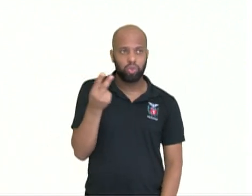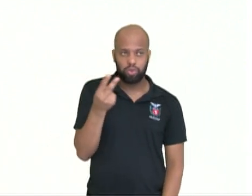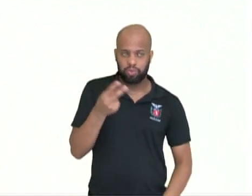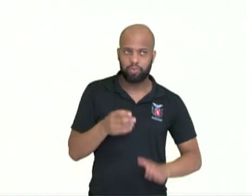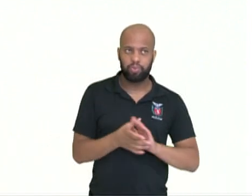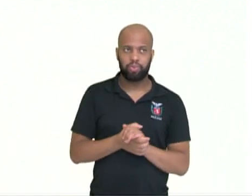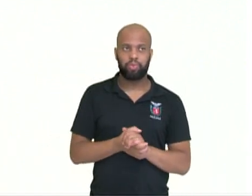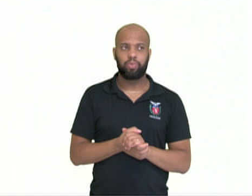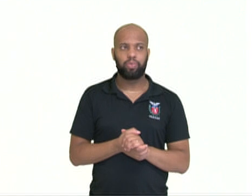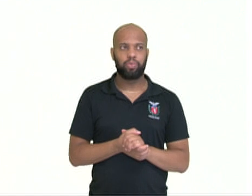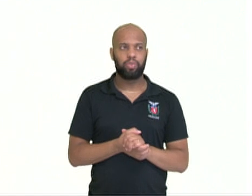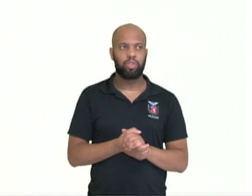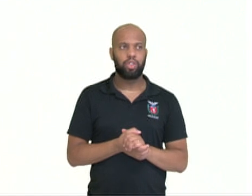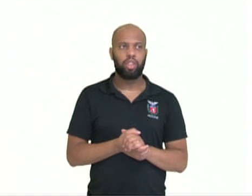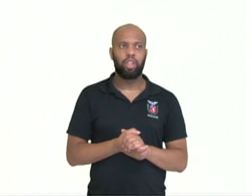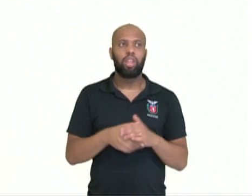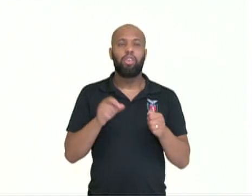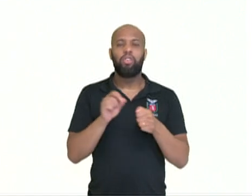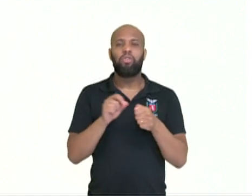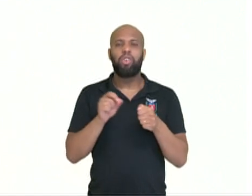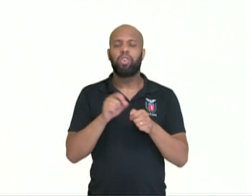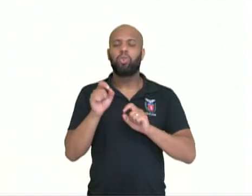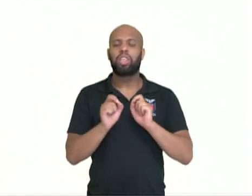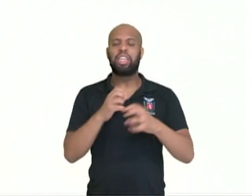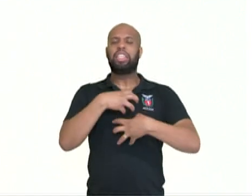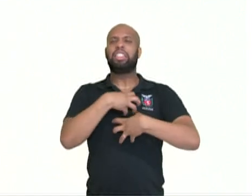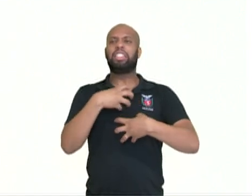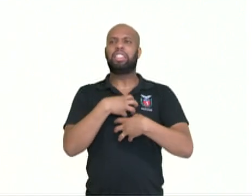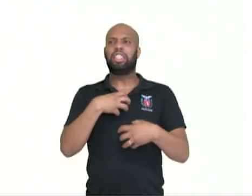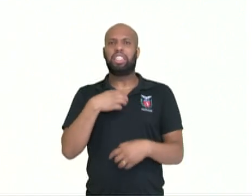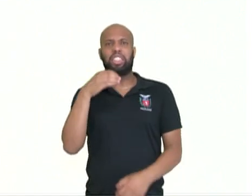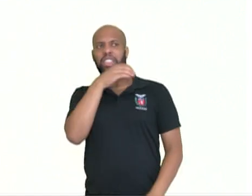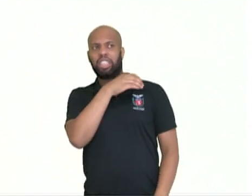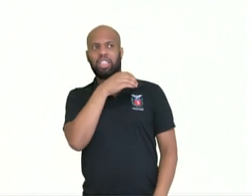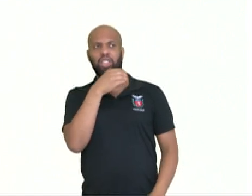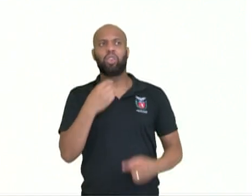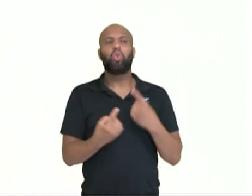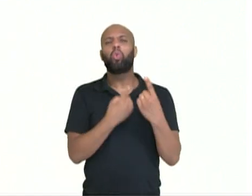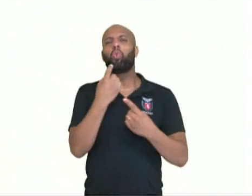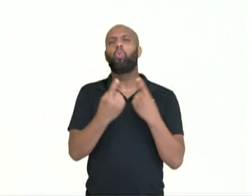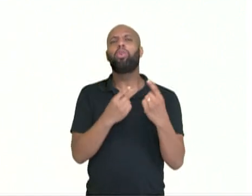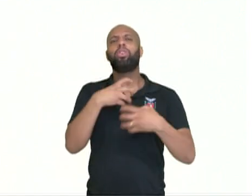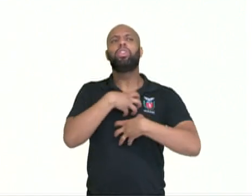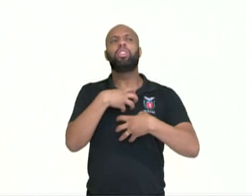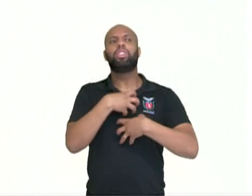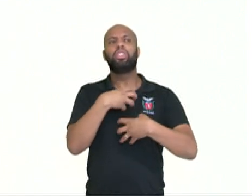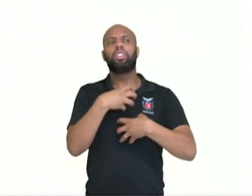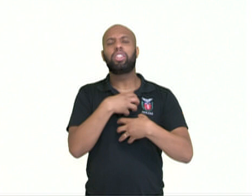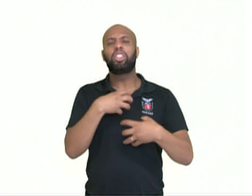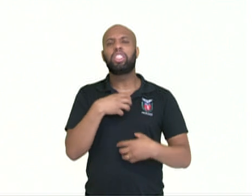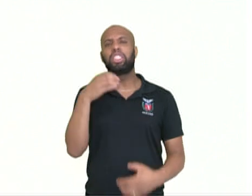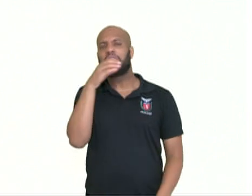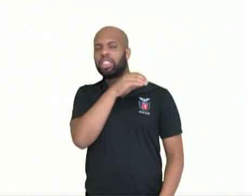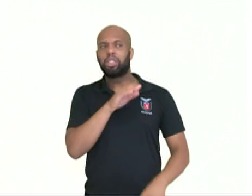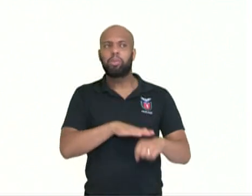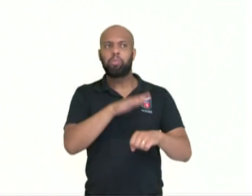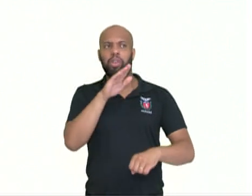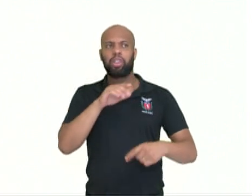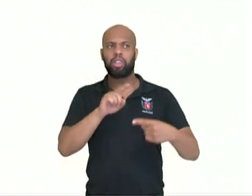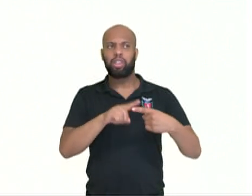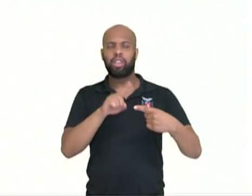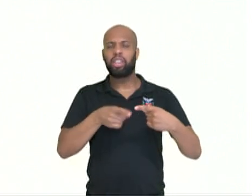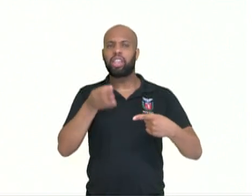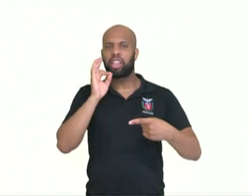sparklers causariam maior sensação de queimadura? Qual deles te dá maior sensação de queimadura? O